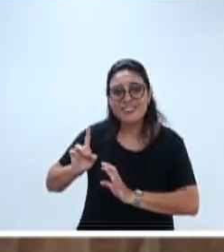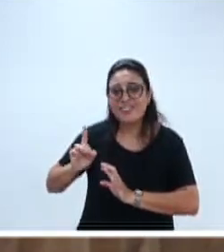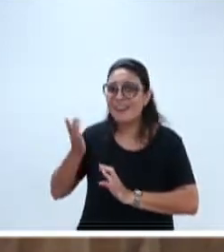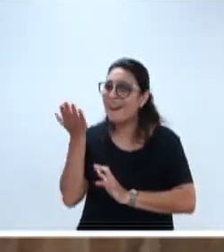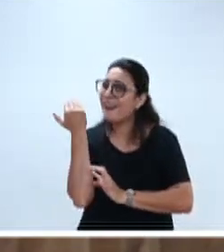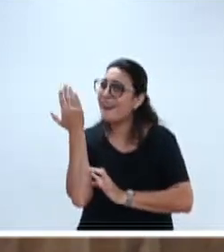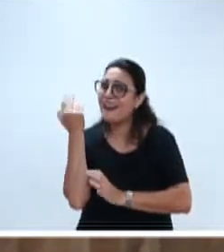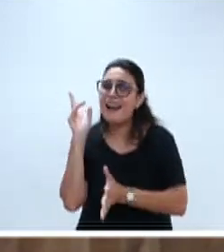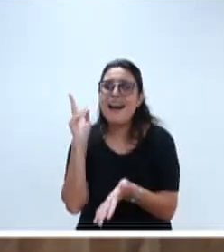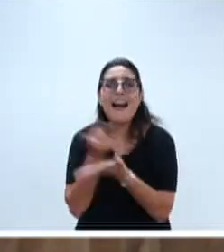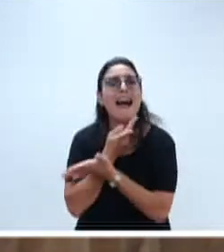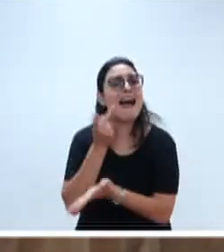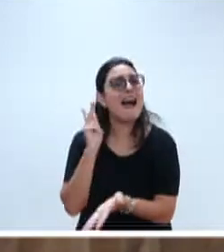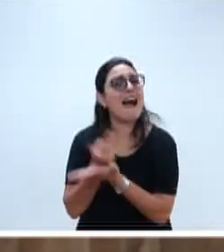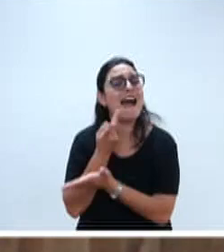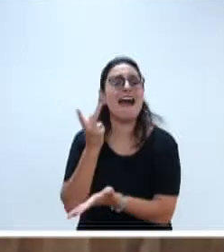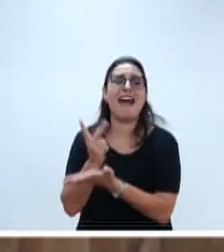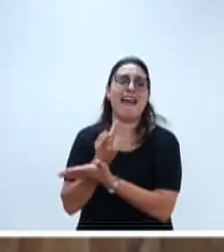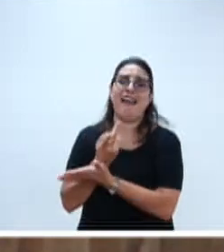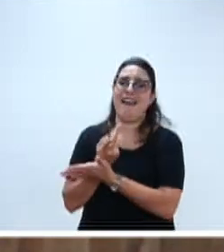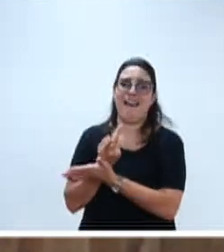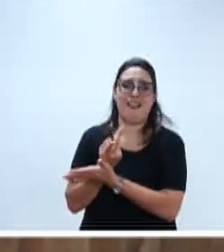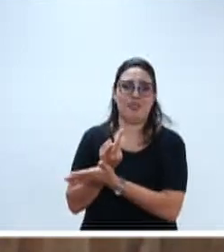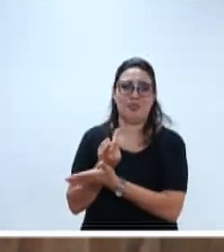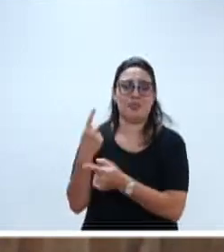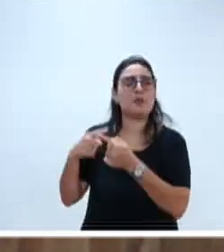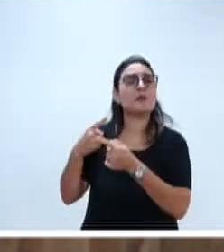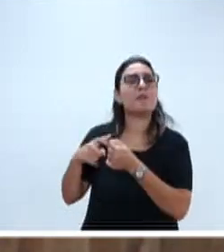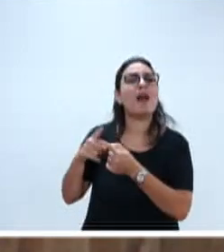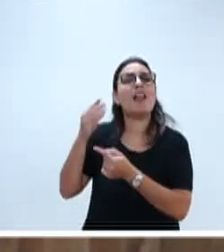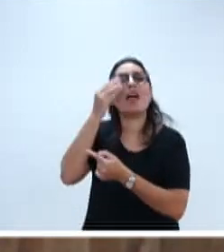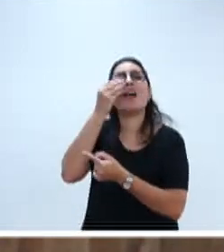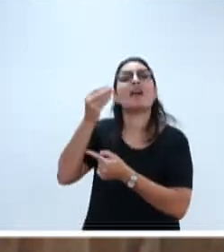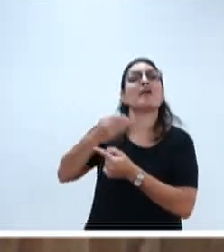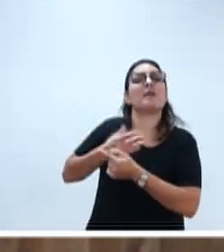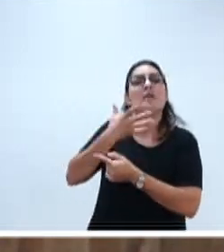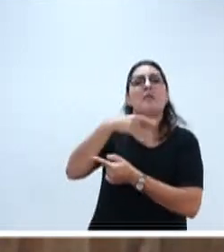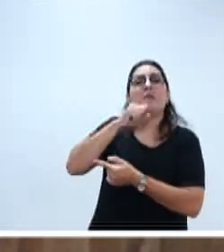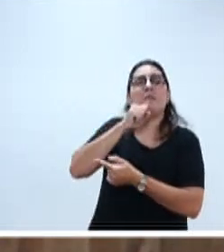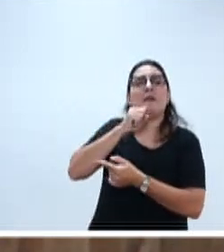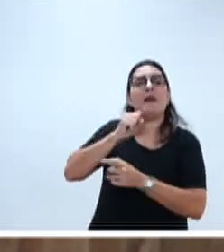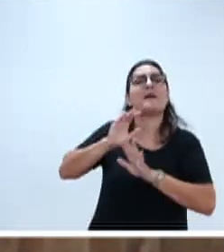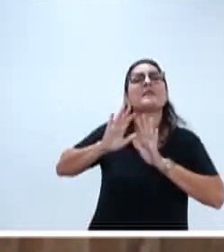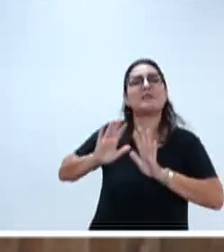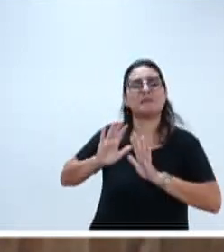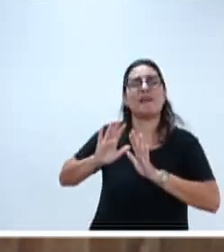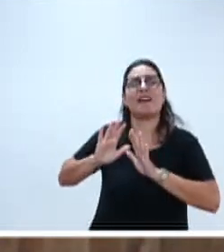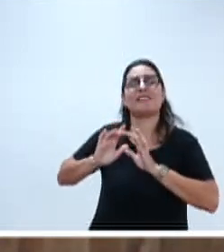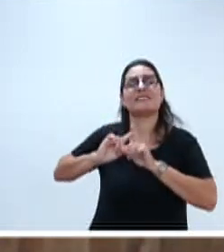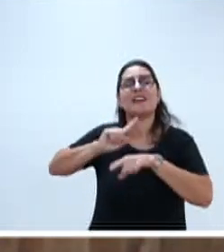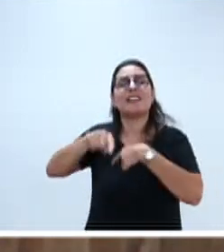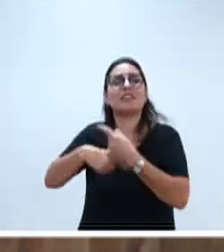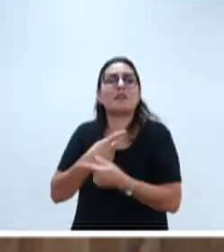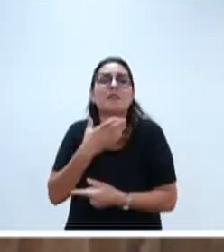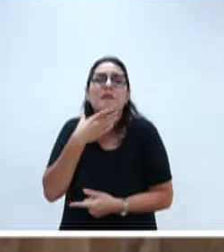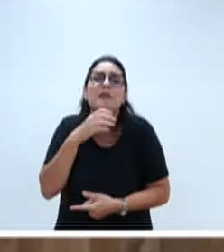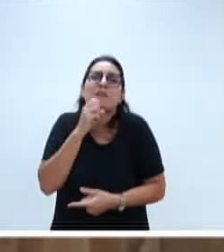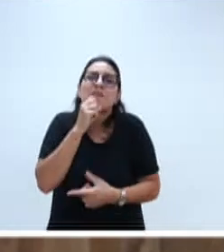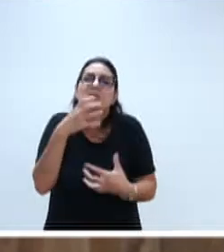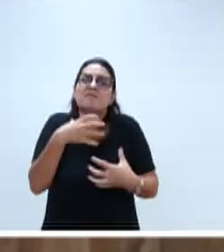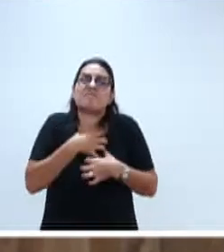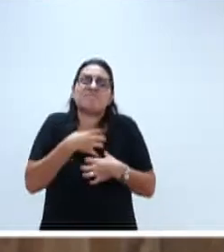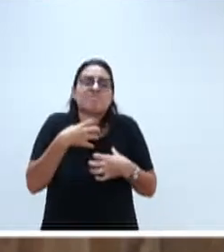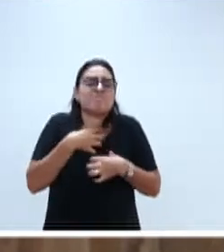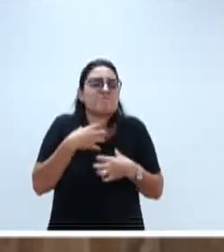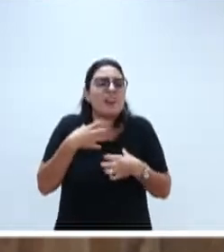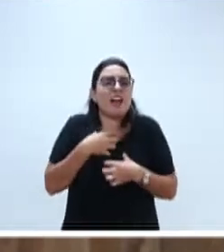e encontrou um pai curado. Querido, quando a gente decide celebrar, viver uma vida de celebração,